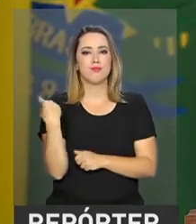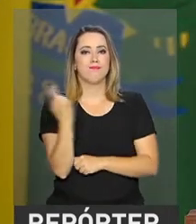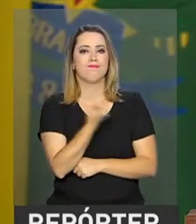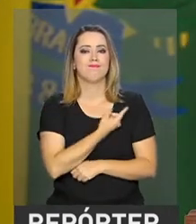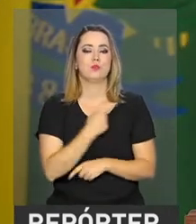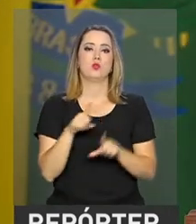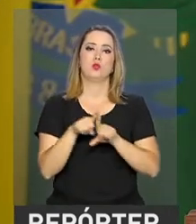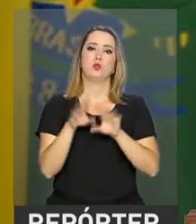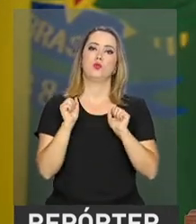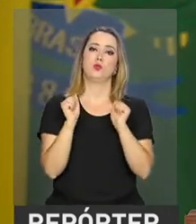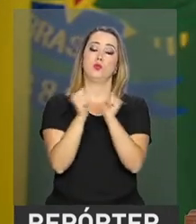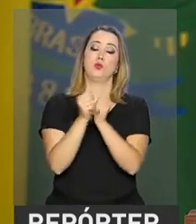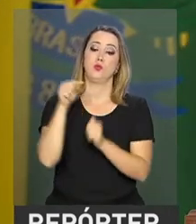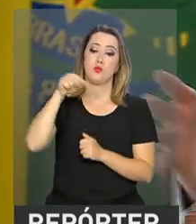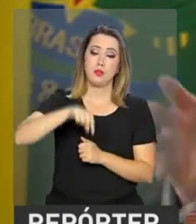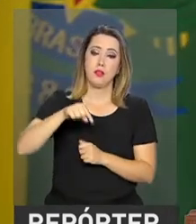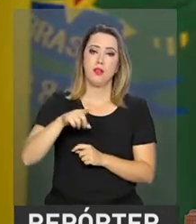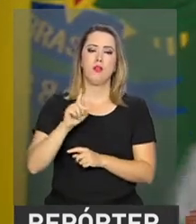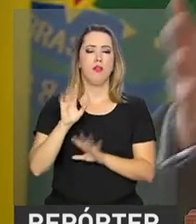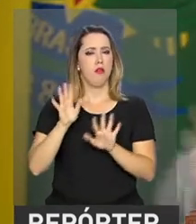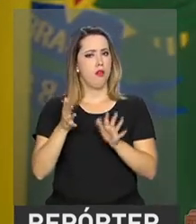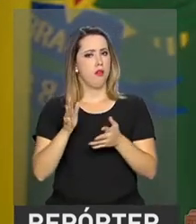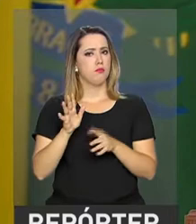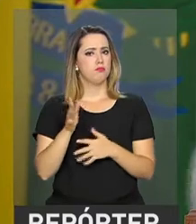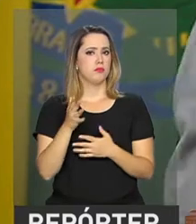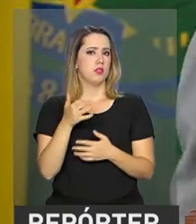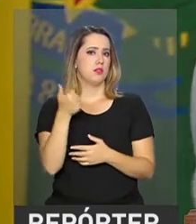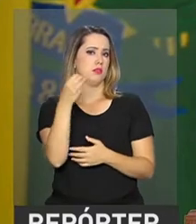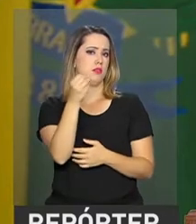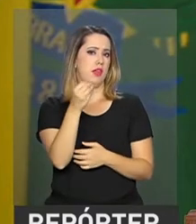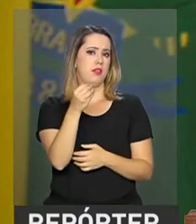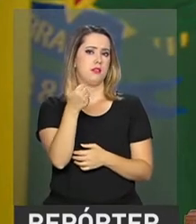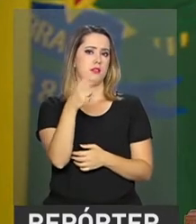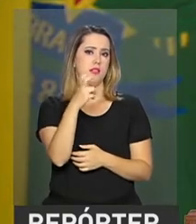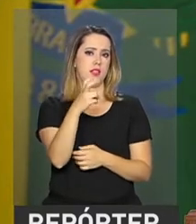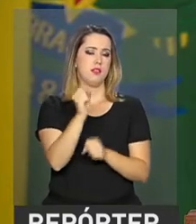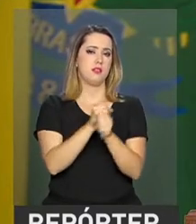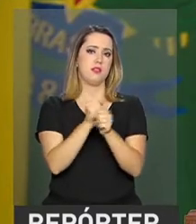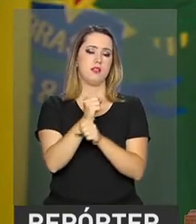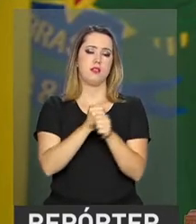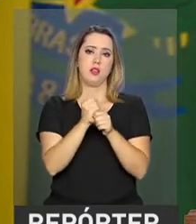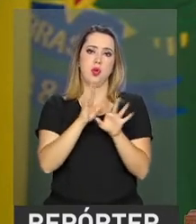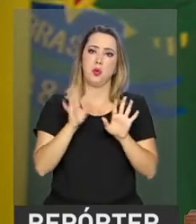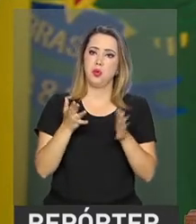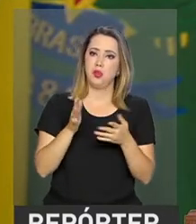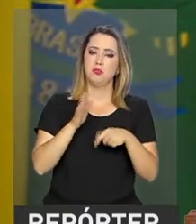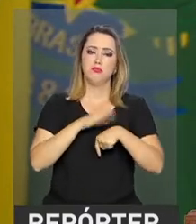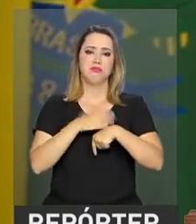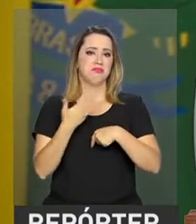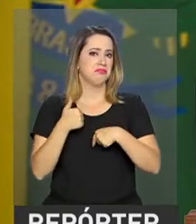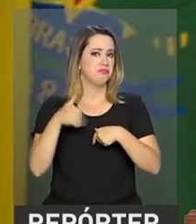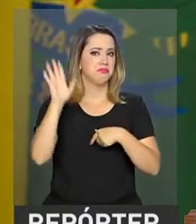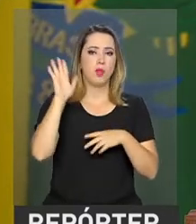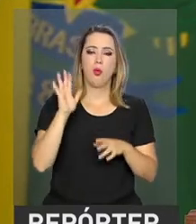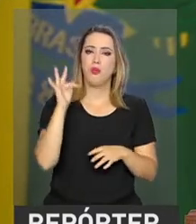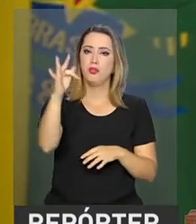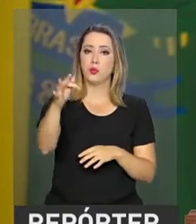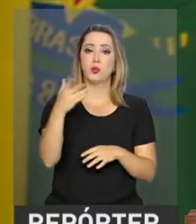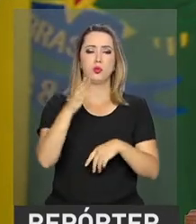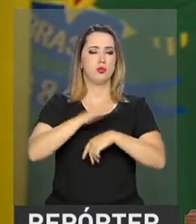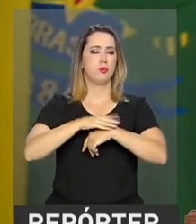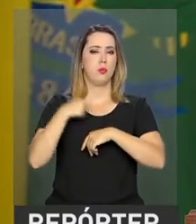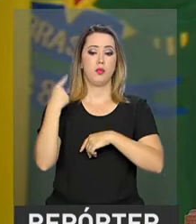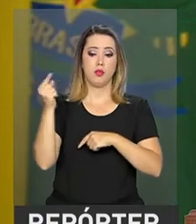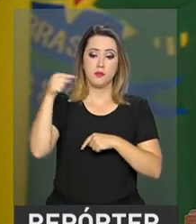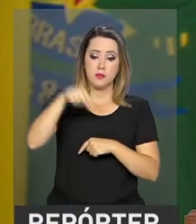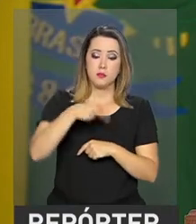estão aqui no auditório. É que daqui a, sei lá, 10, 15 anos, que seja, não vou fixar prazo, mas que num dado momento nós